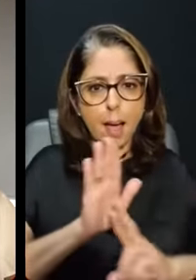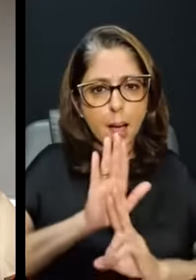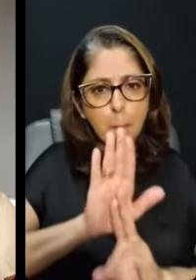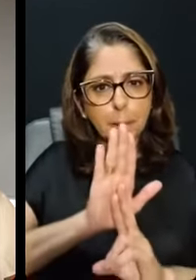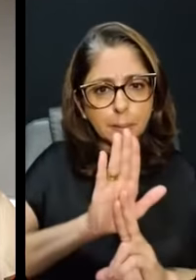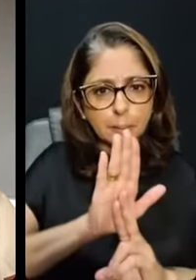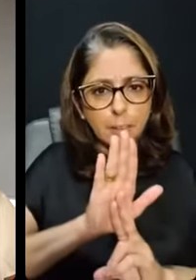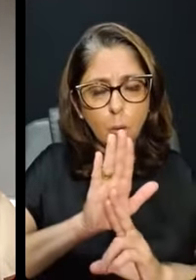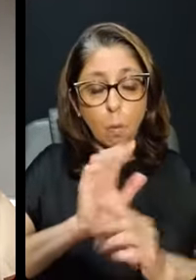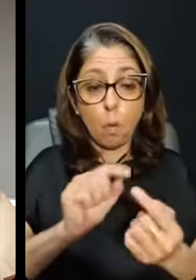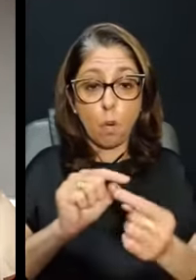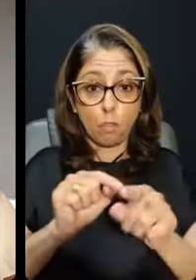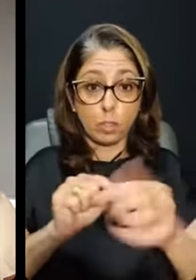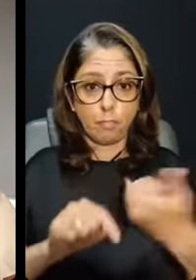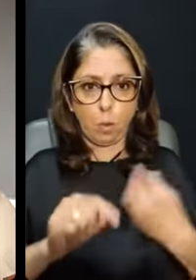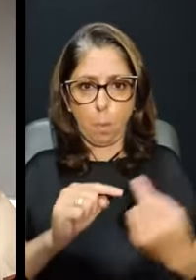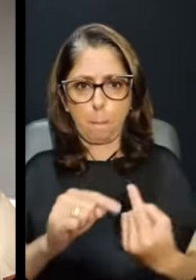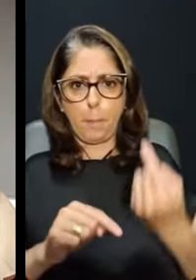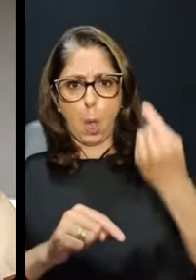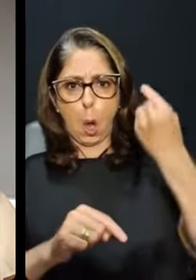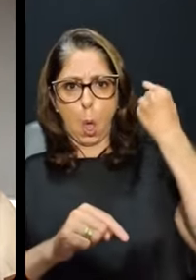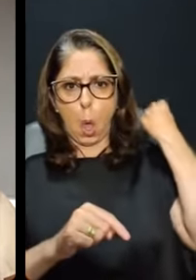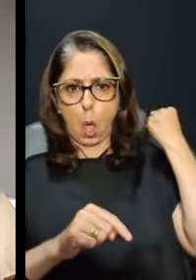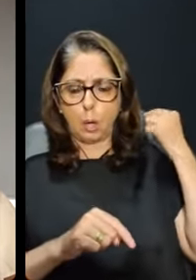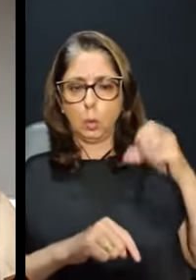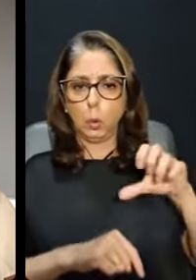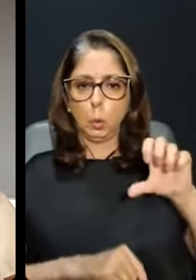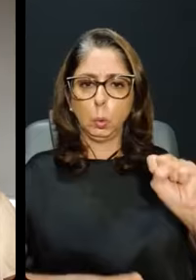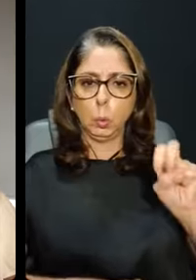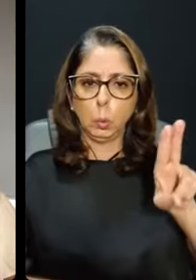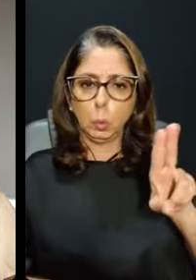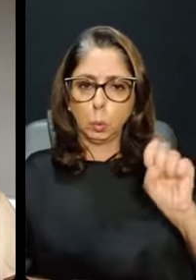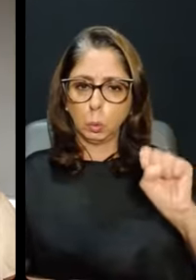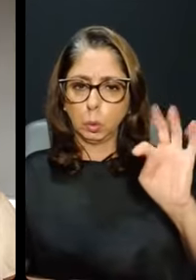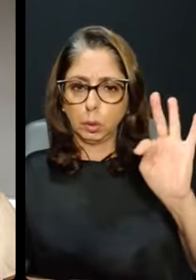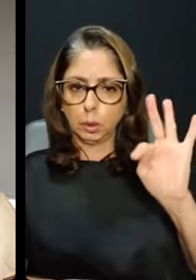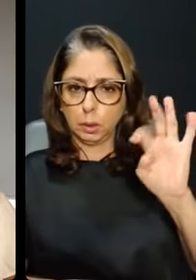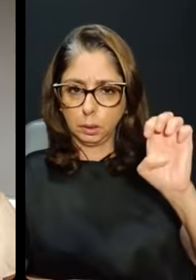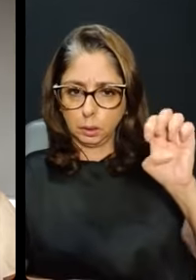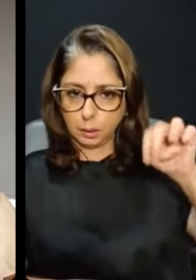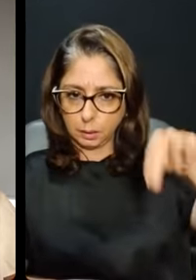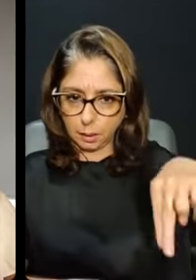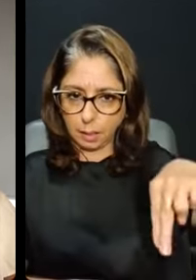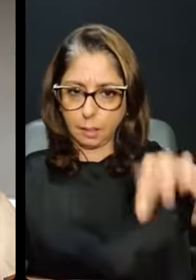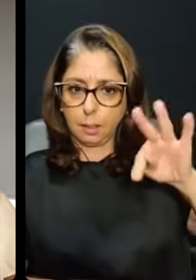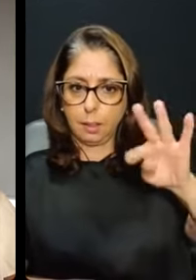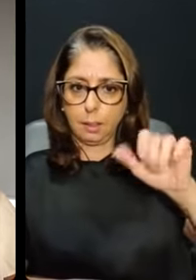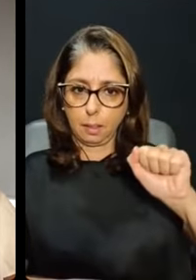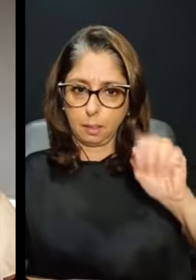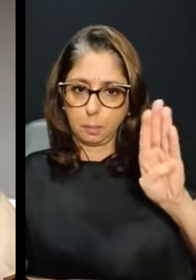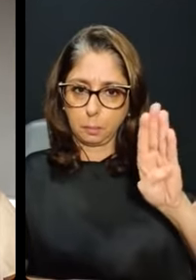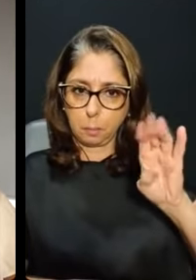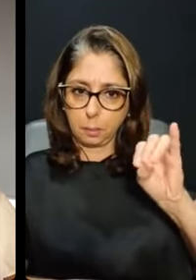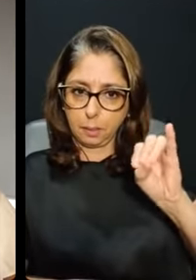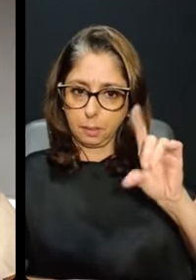parecem desconectadas. Mas elas fazem muito sentido juntas, né? E eu acho que